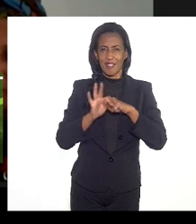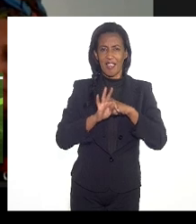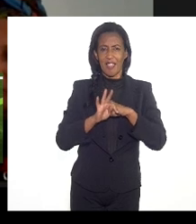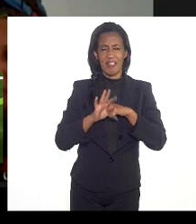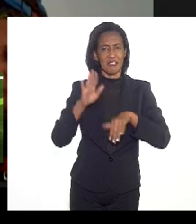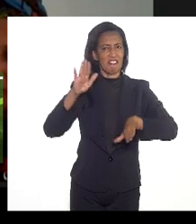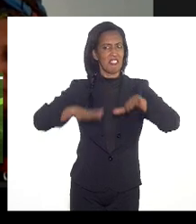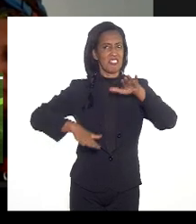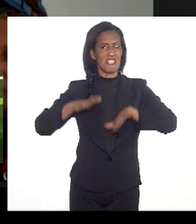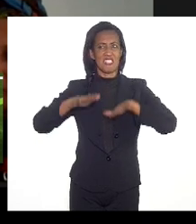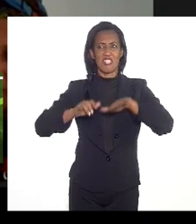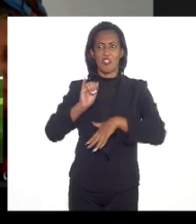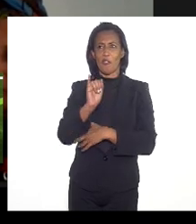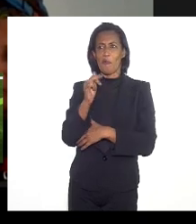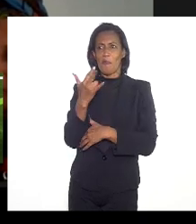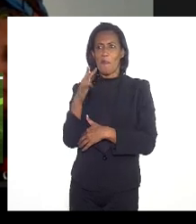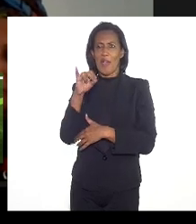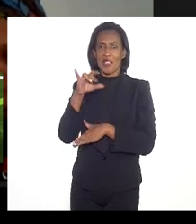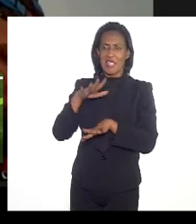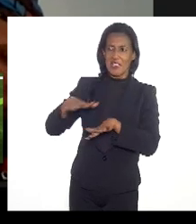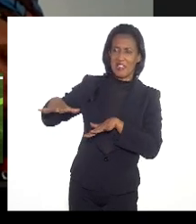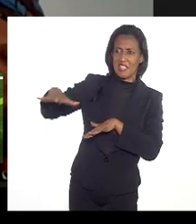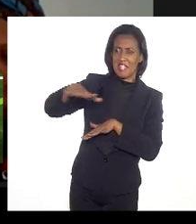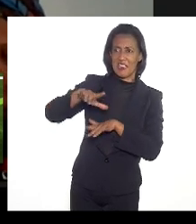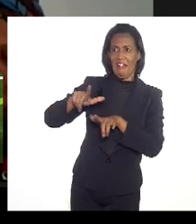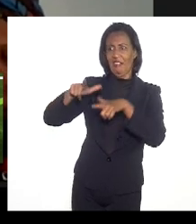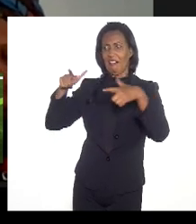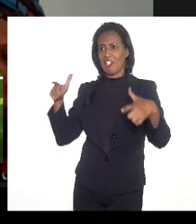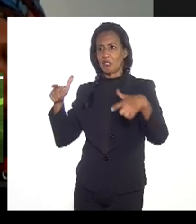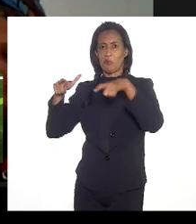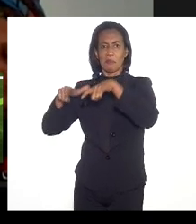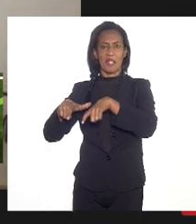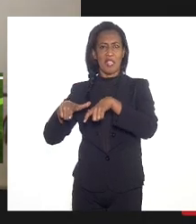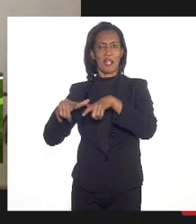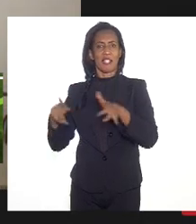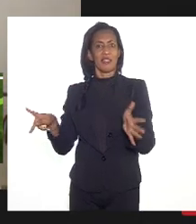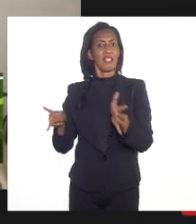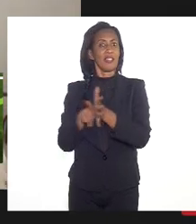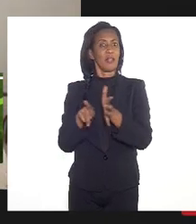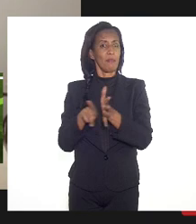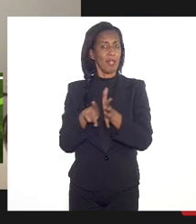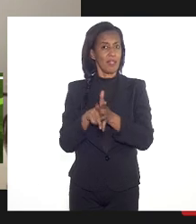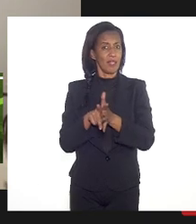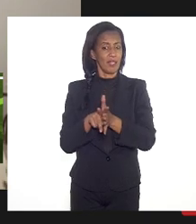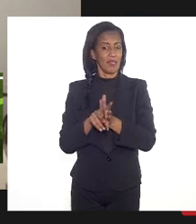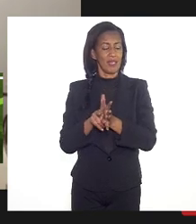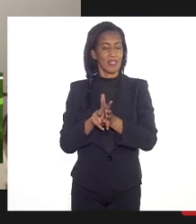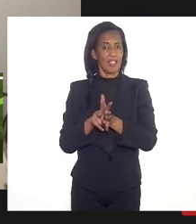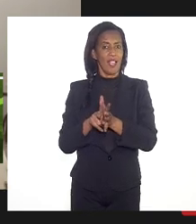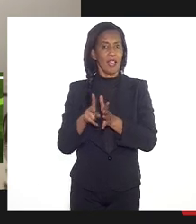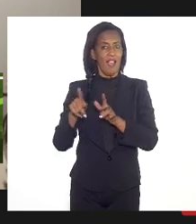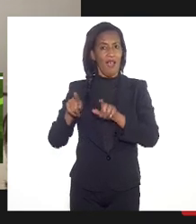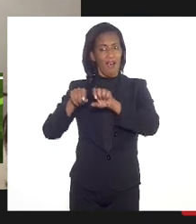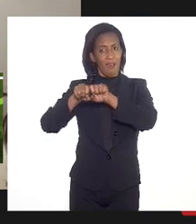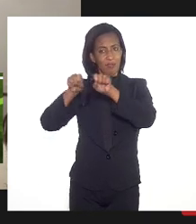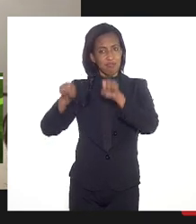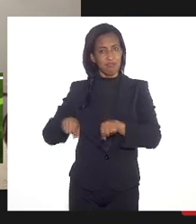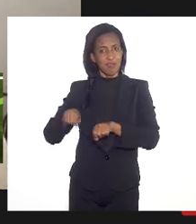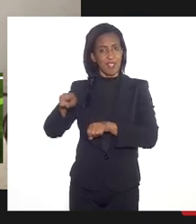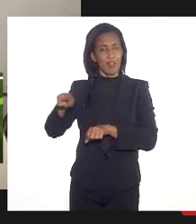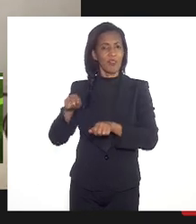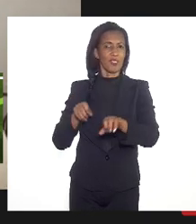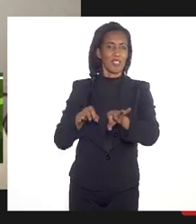seja alguma ilha ou ilhota que faça parte aí, da construção que vocês estão fazendo